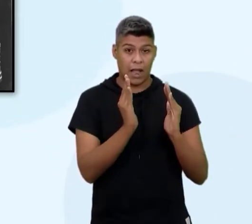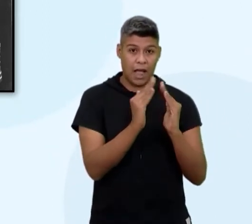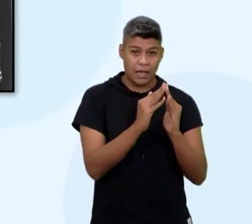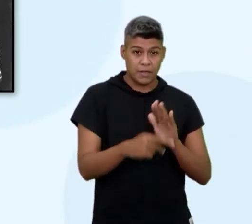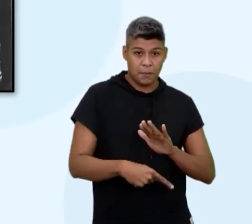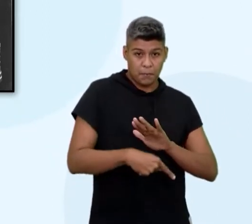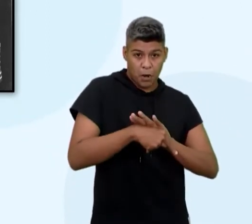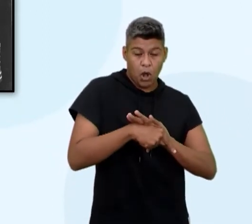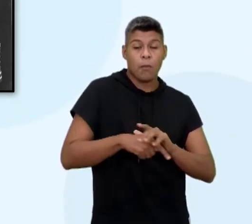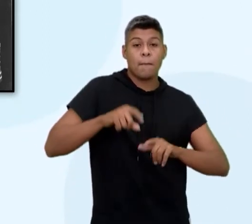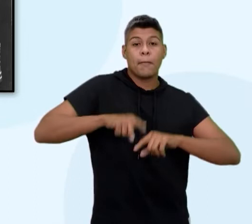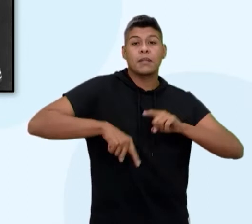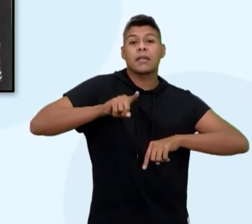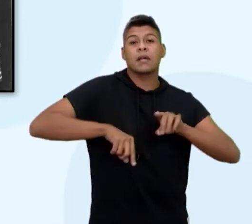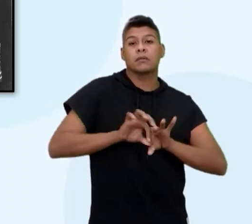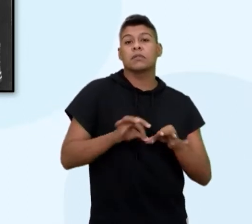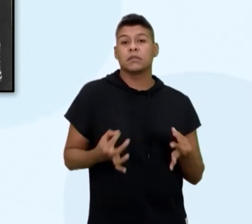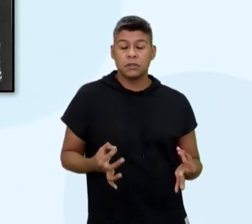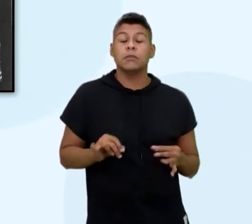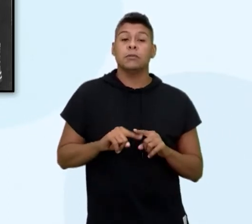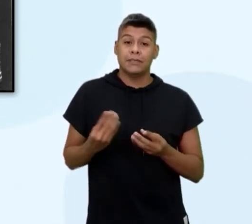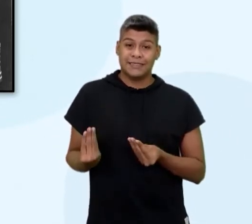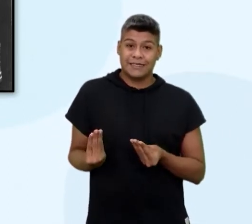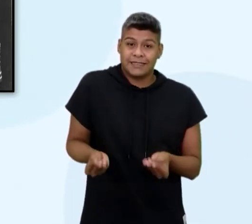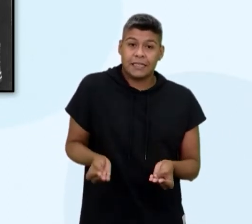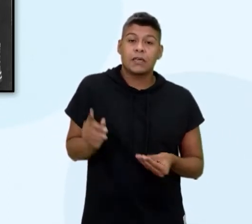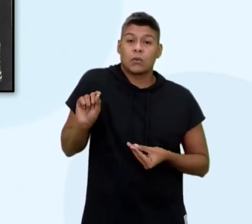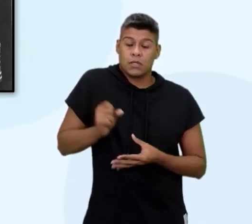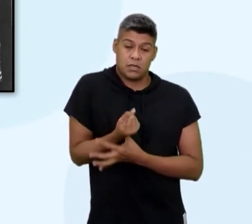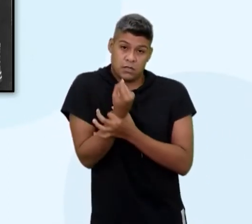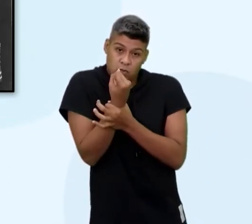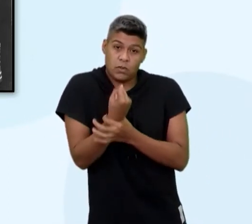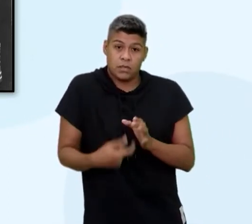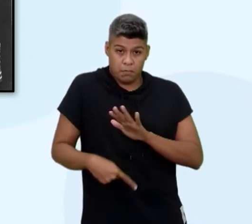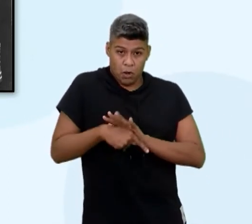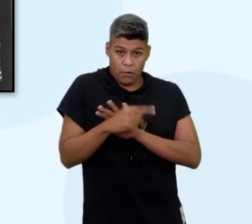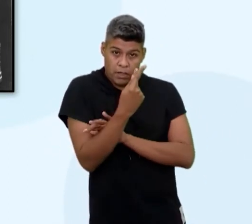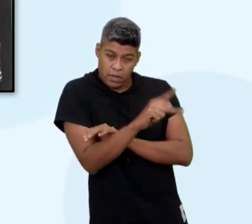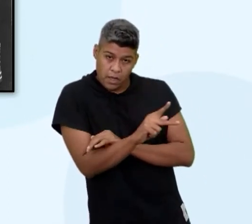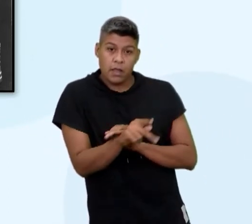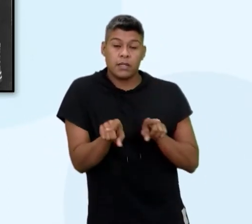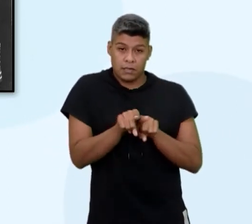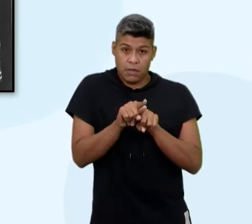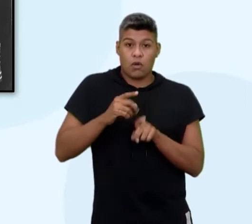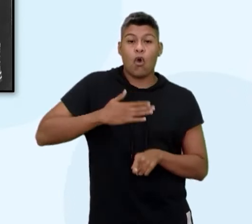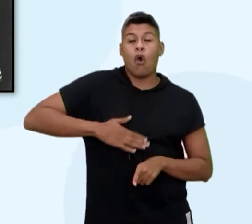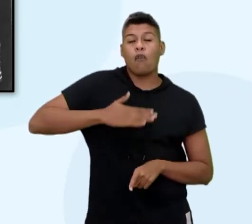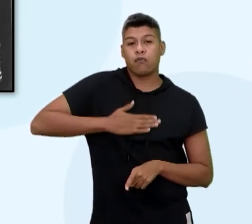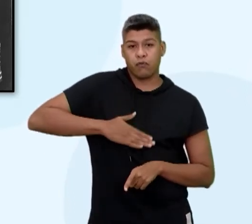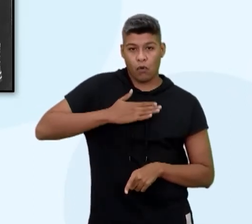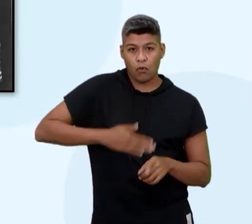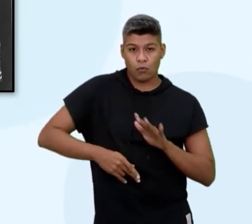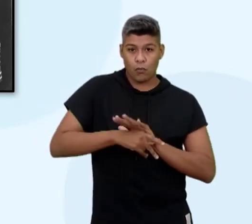com materiais simples, mas que oferecem razoável segurança e conforto em relação às